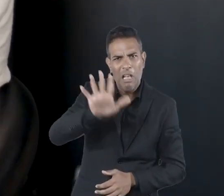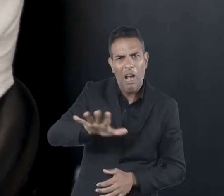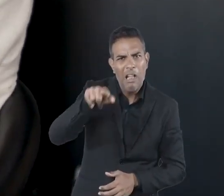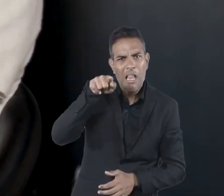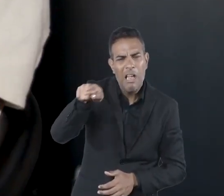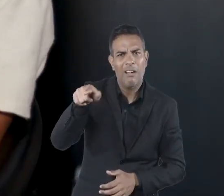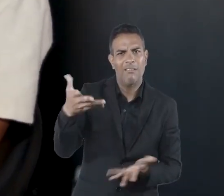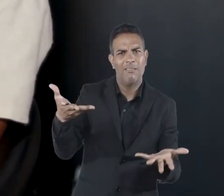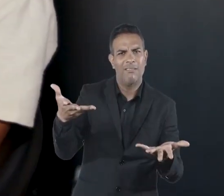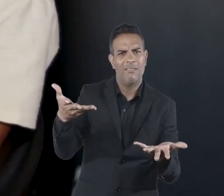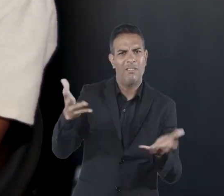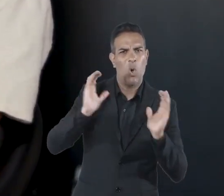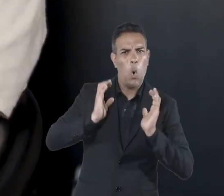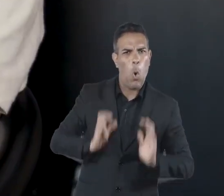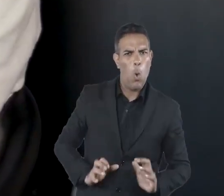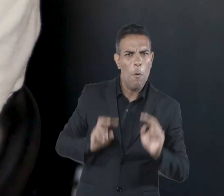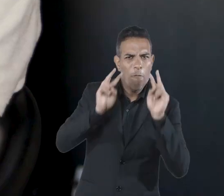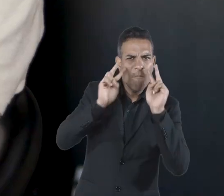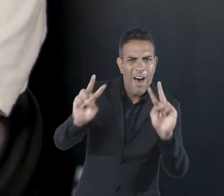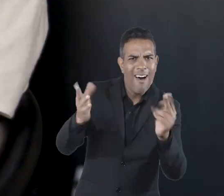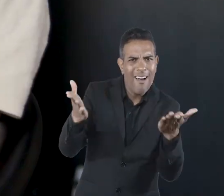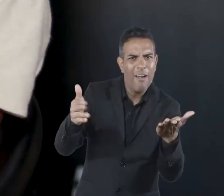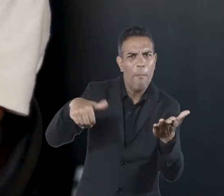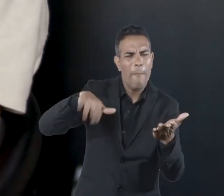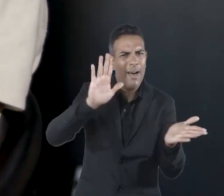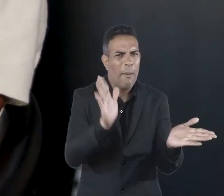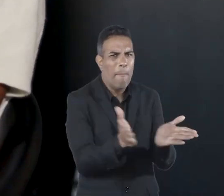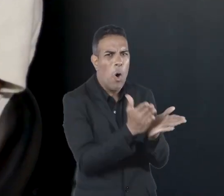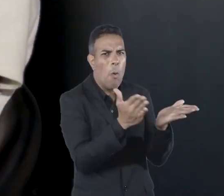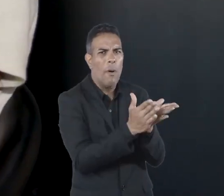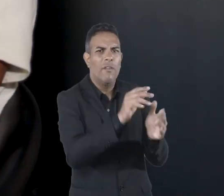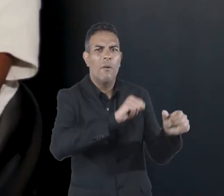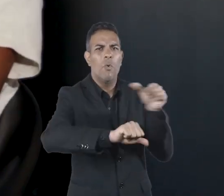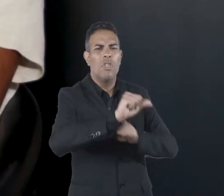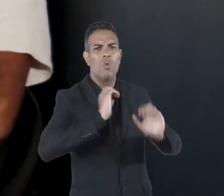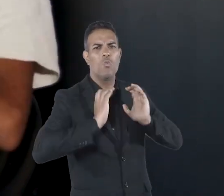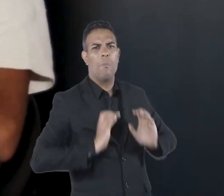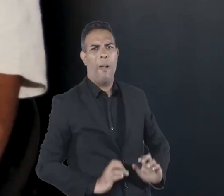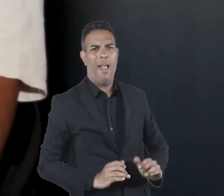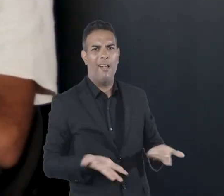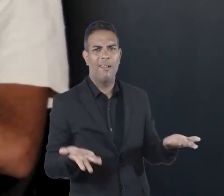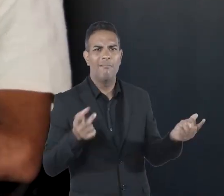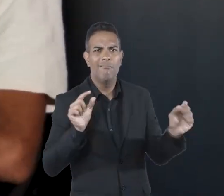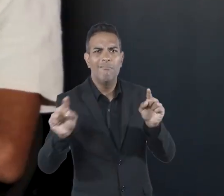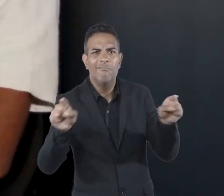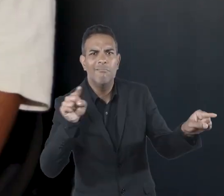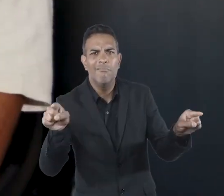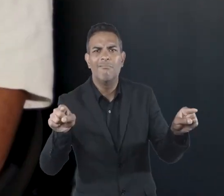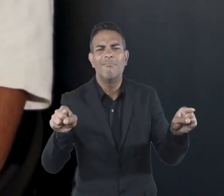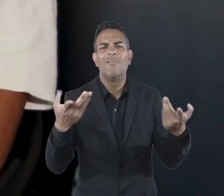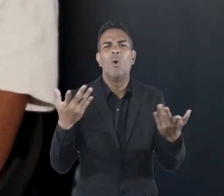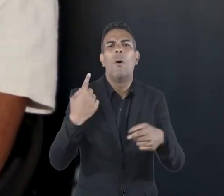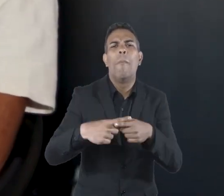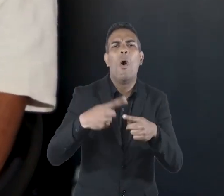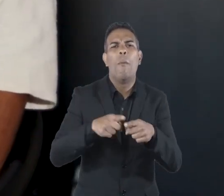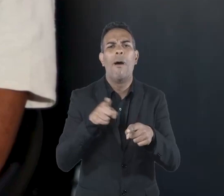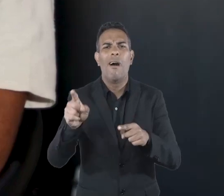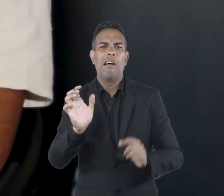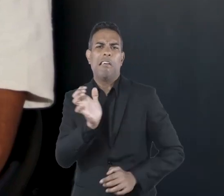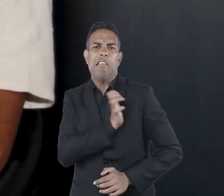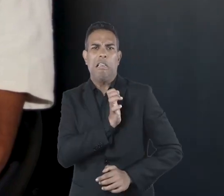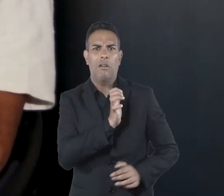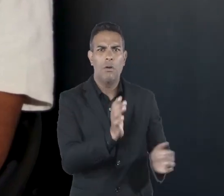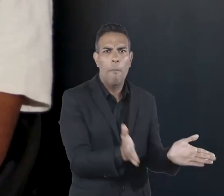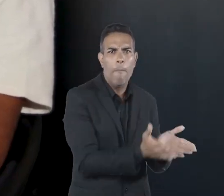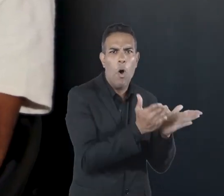rico, ela vai ter certos, tipo, comportamentos. Quando ela acha que você é muito pobre, vai ter certos comportamentos. E